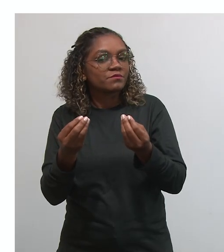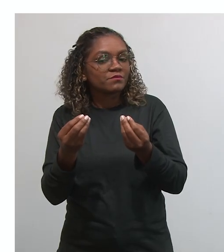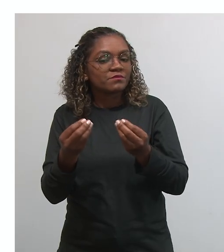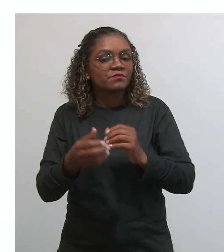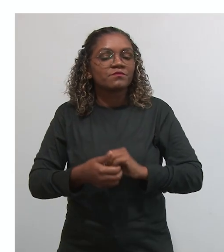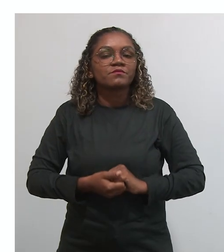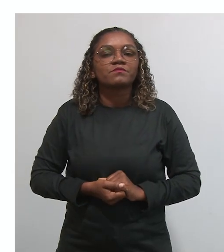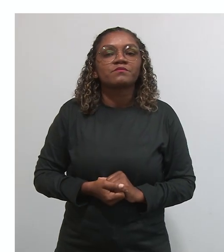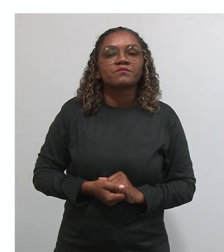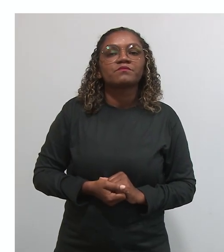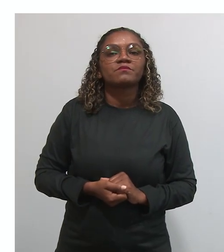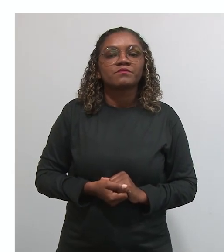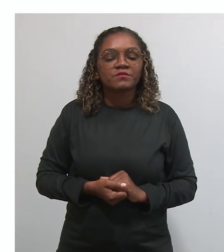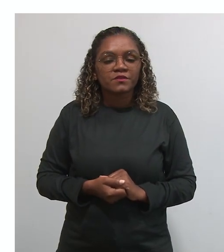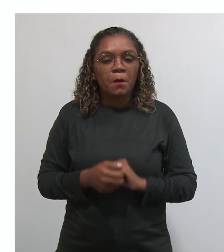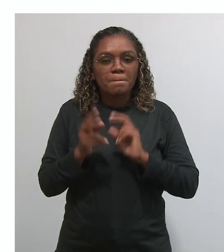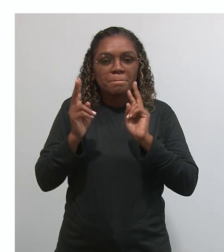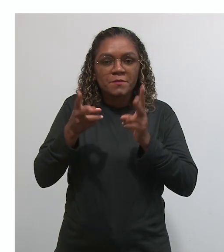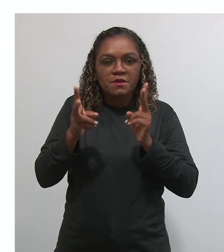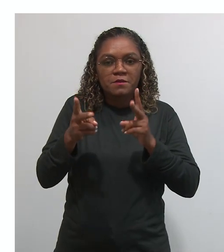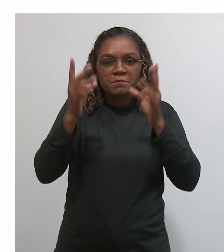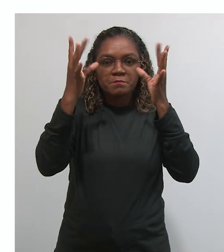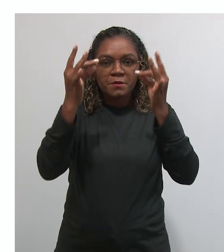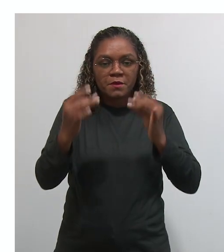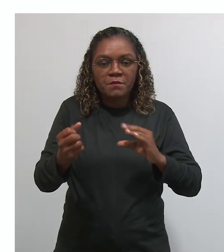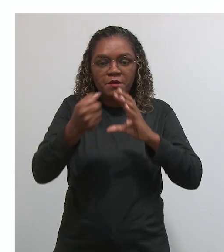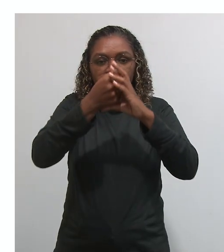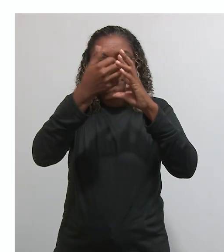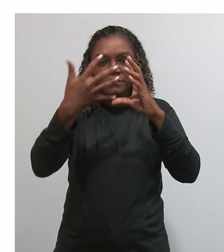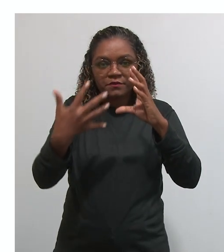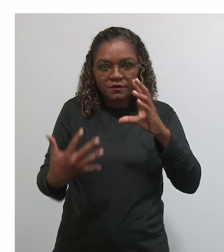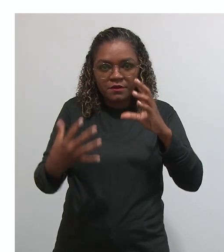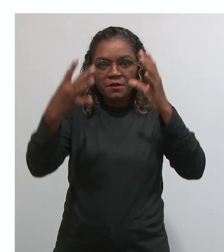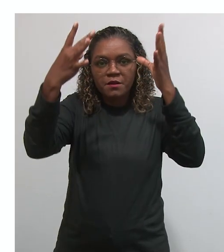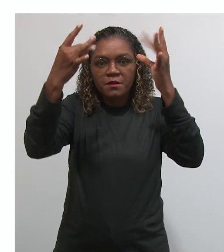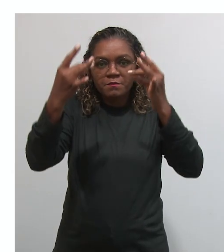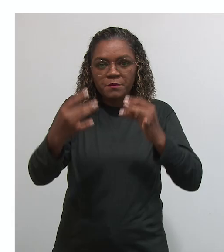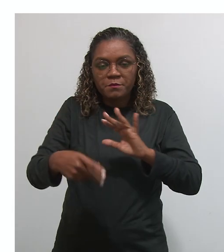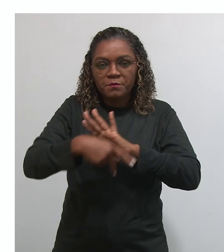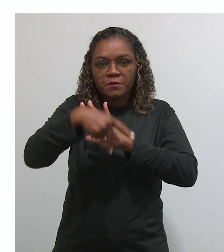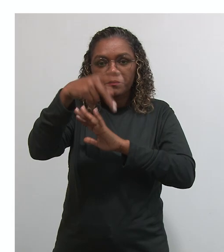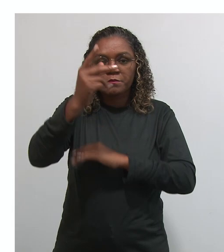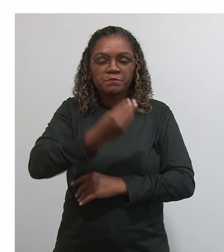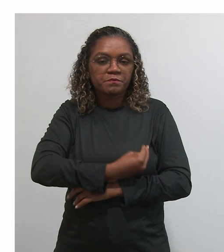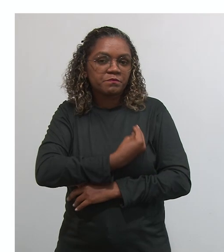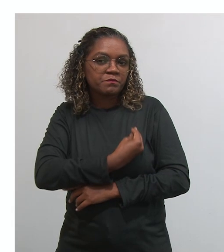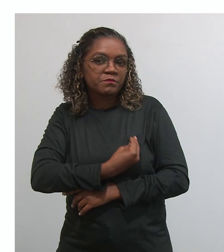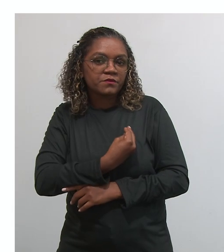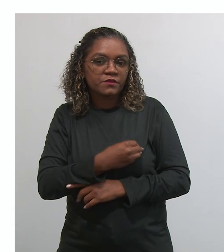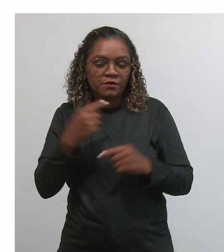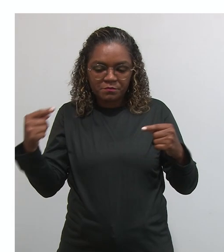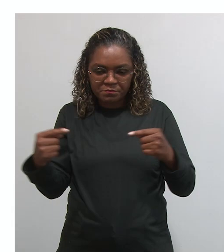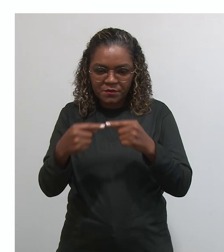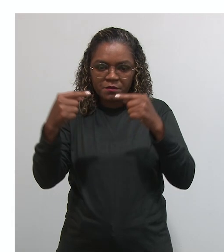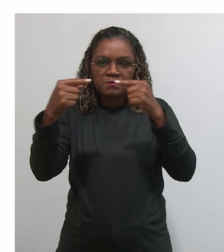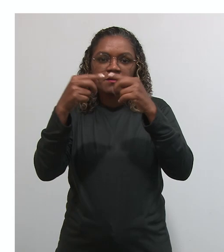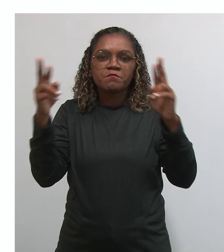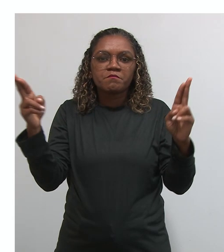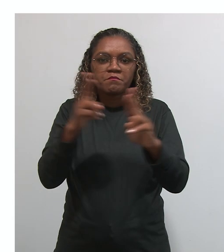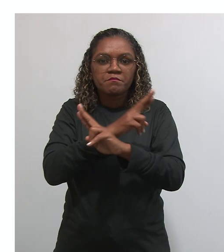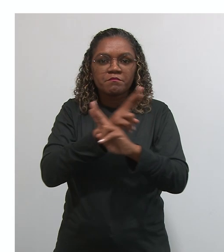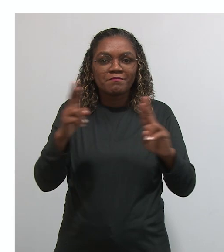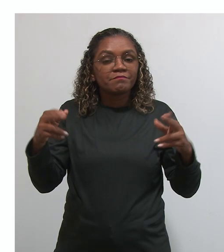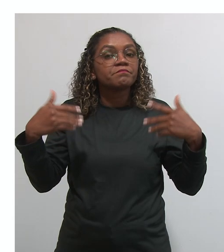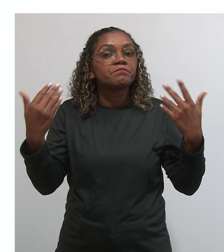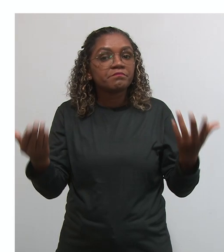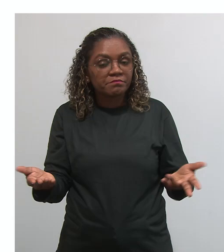esses pequenos detalhes aqui, as características, na verdade, na tua vida, que são relacionadas ao teu